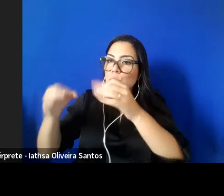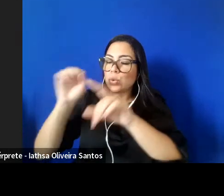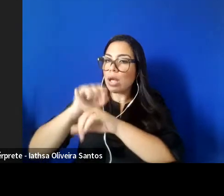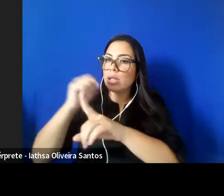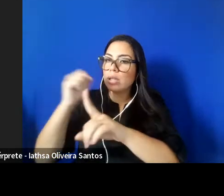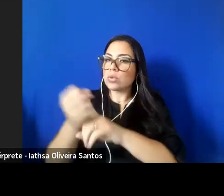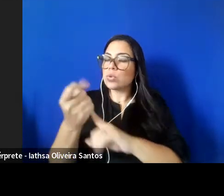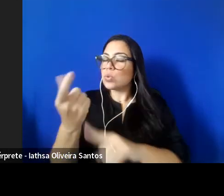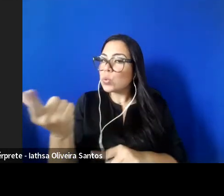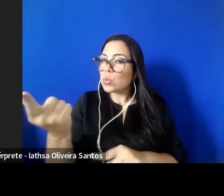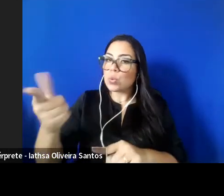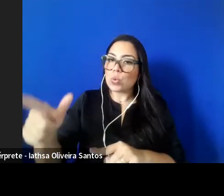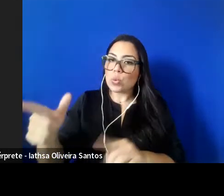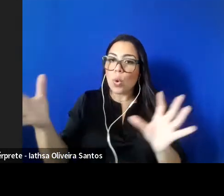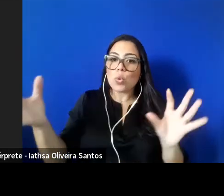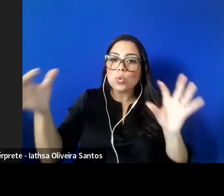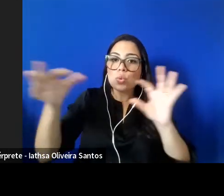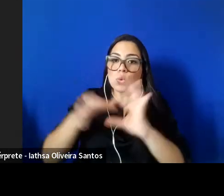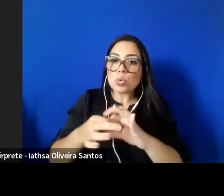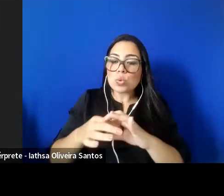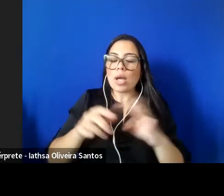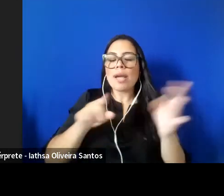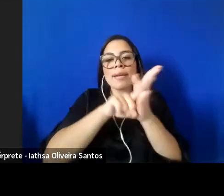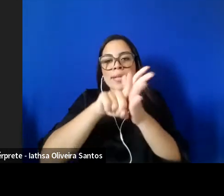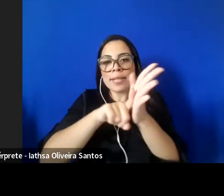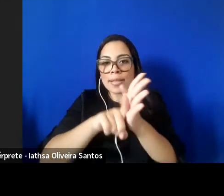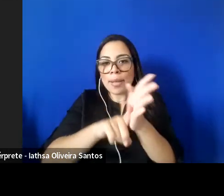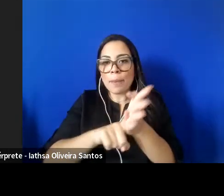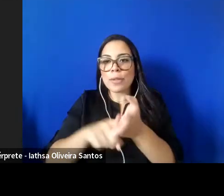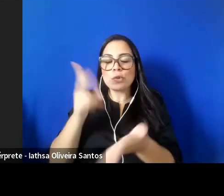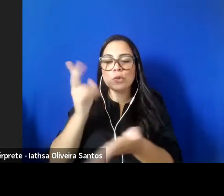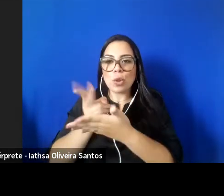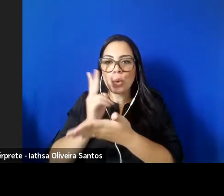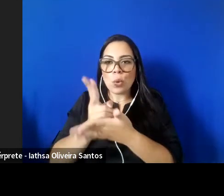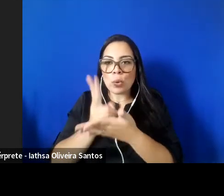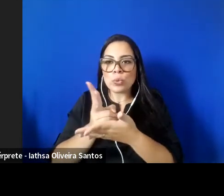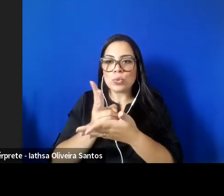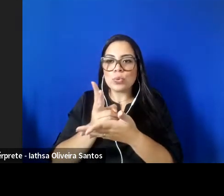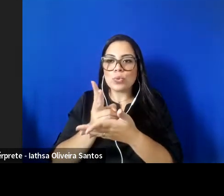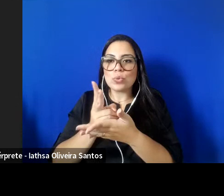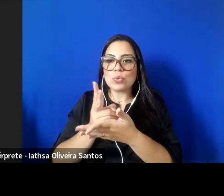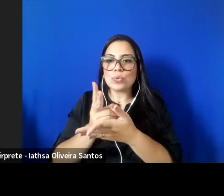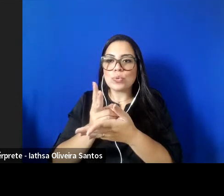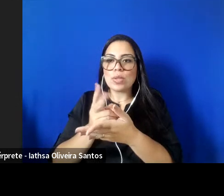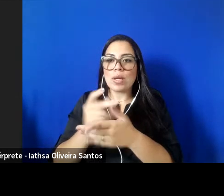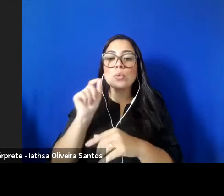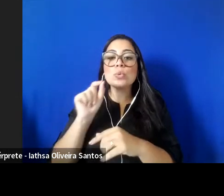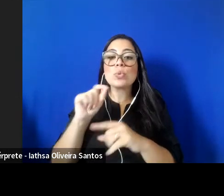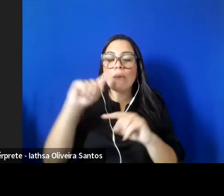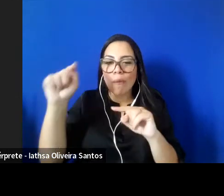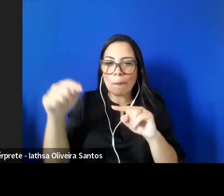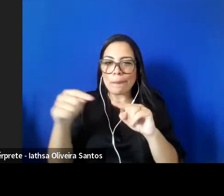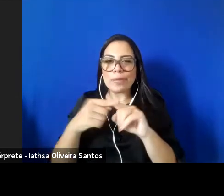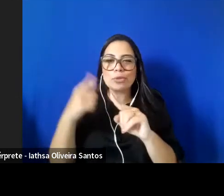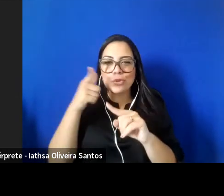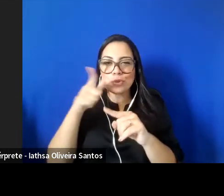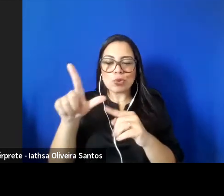essa... E a pesquisa, nesse sentido, é... veio a calhar, né?